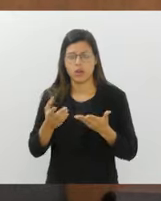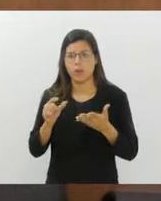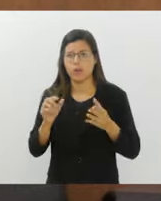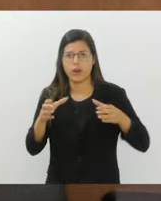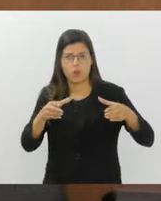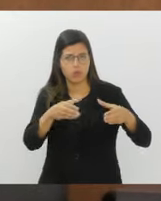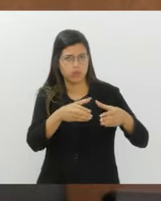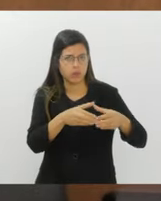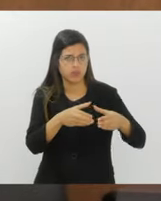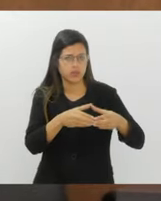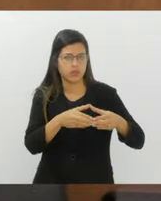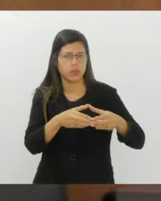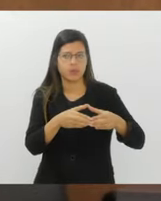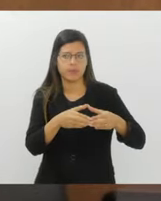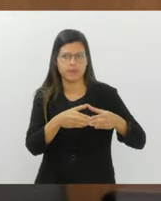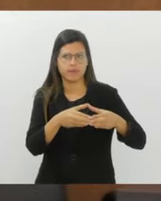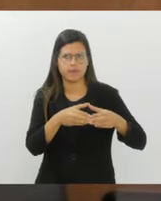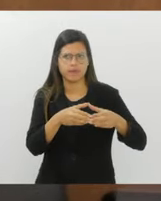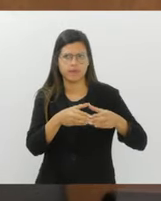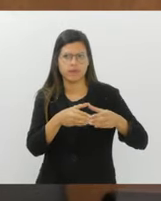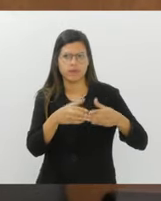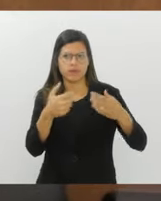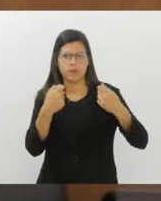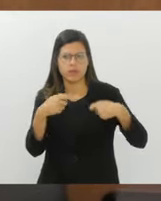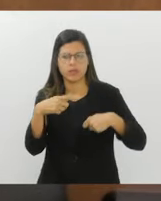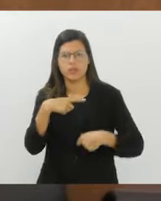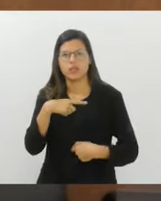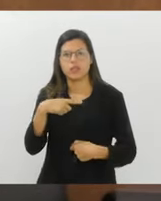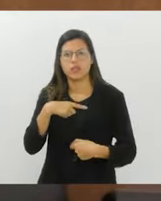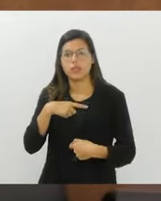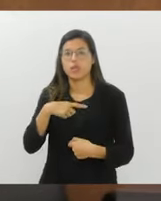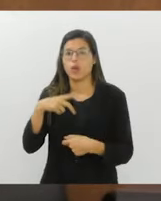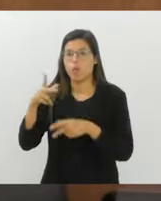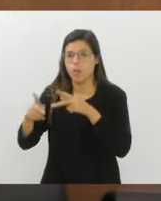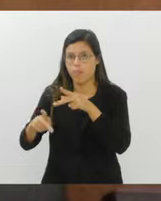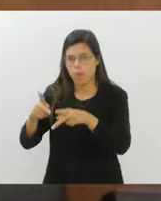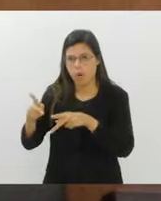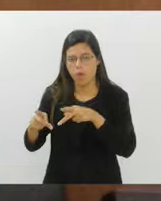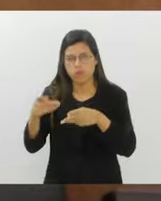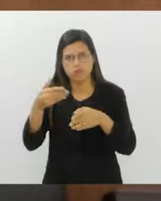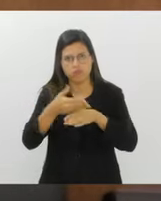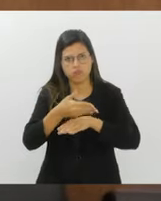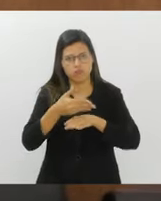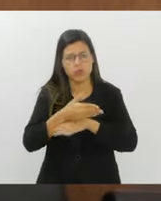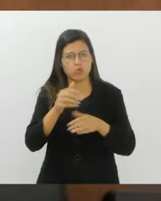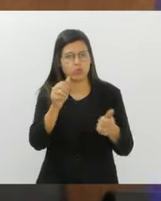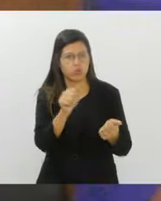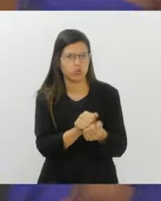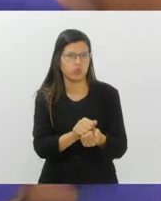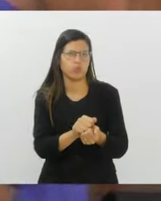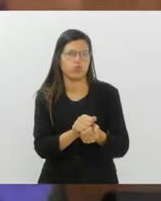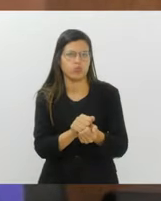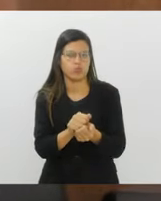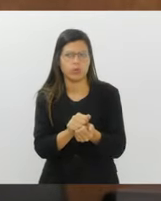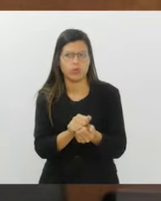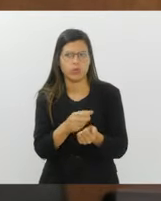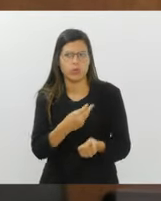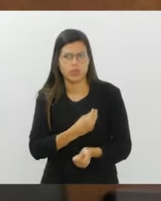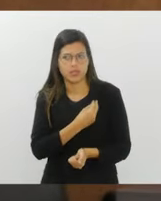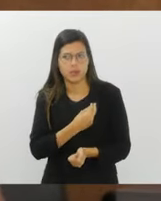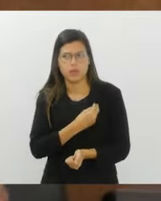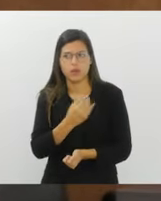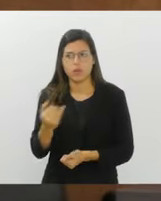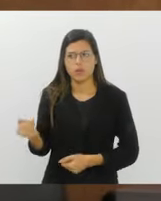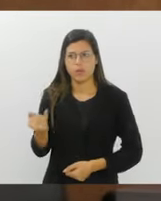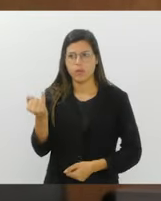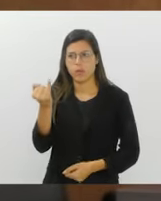comissão, entendeu? E tem que ter participação popular. Nós do movimento queremos estar junto nessa questão. É